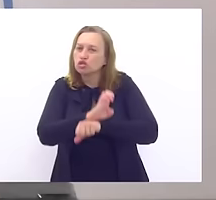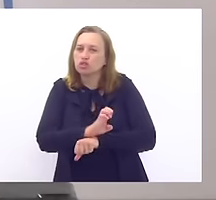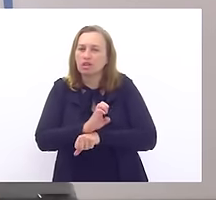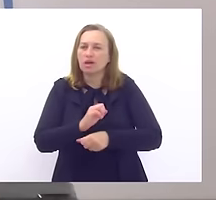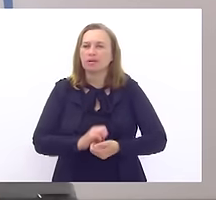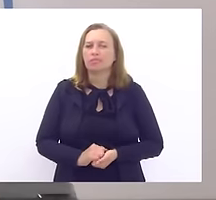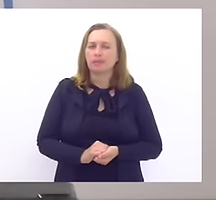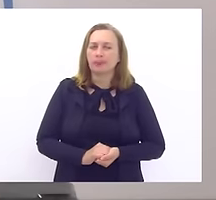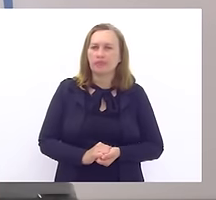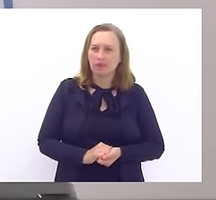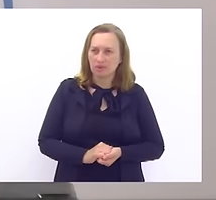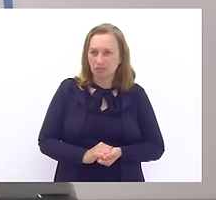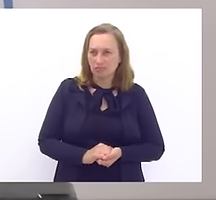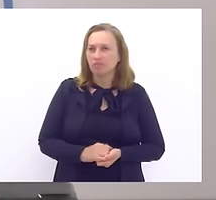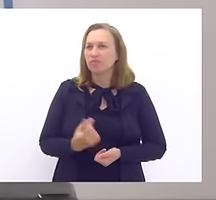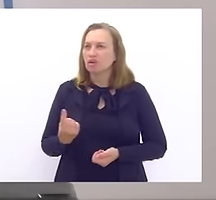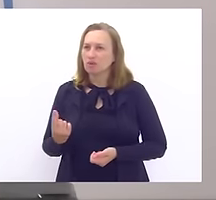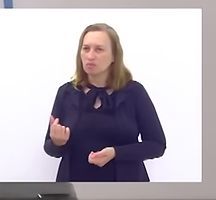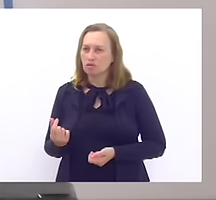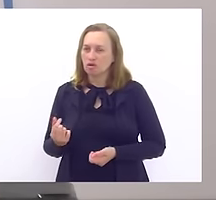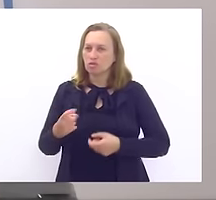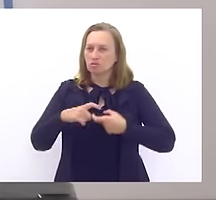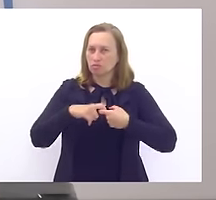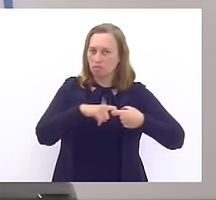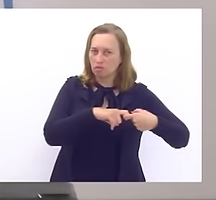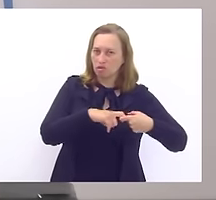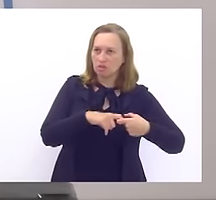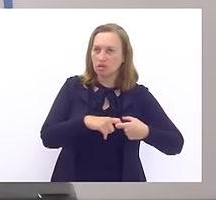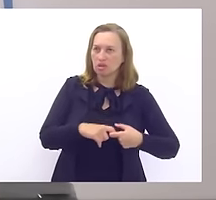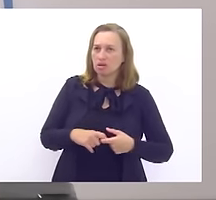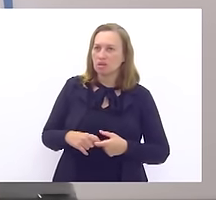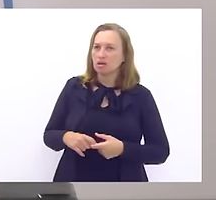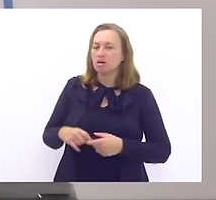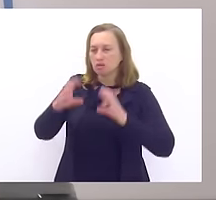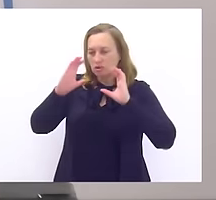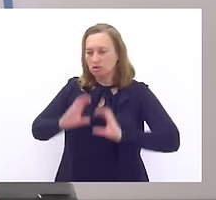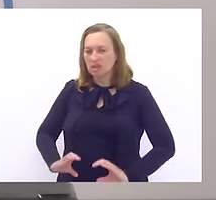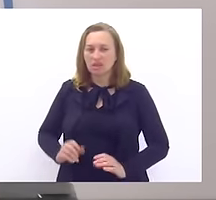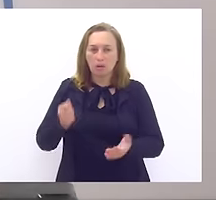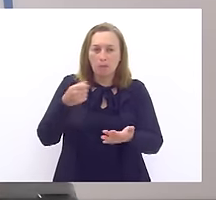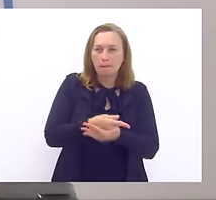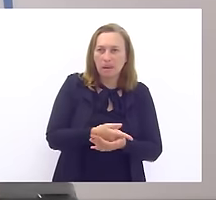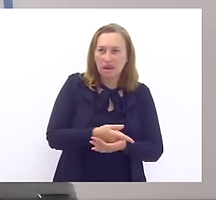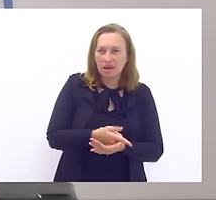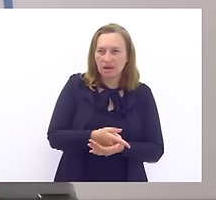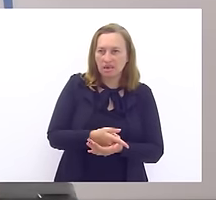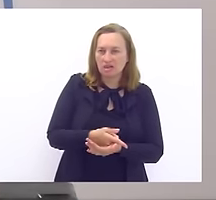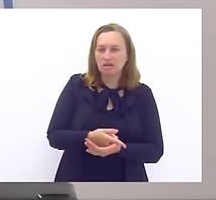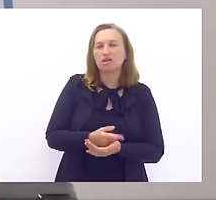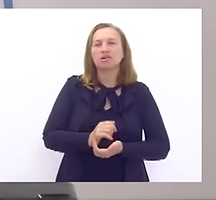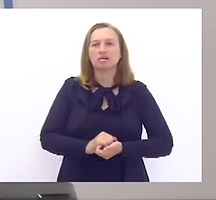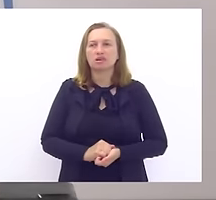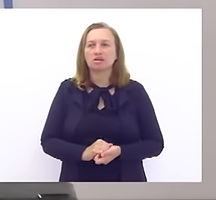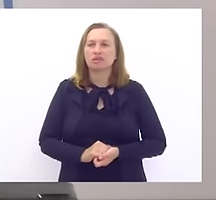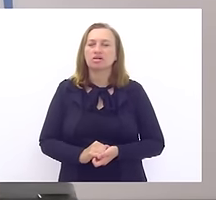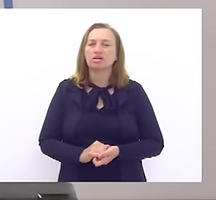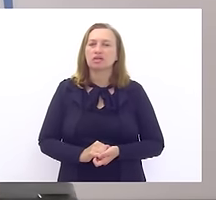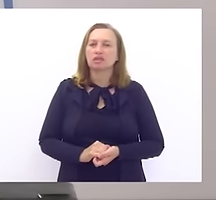as taxas de reboque que o cidadão paga as diárias dos pátios e